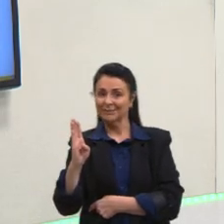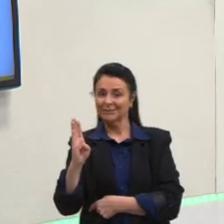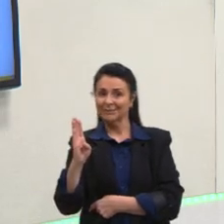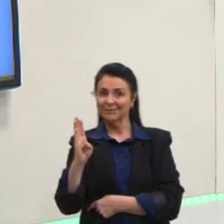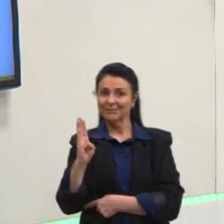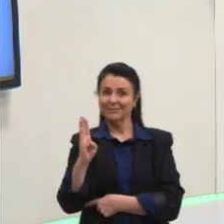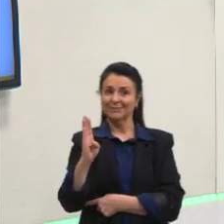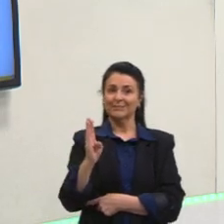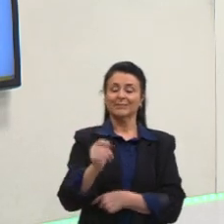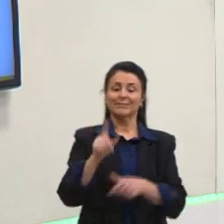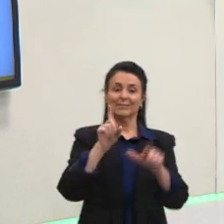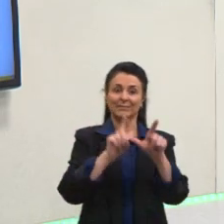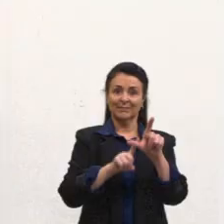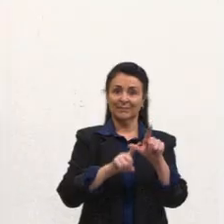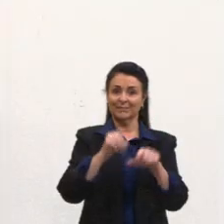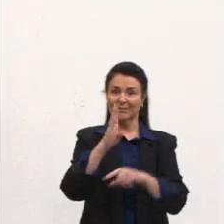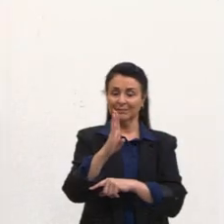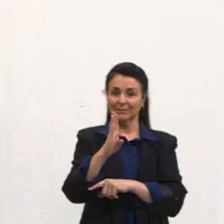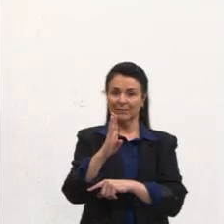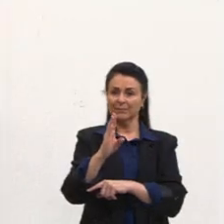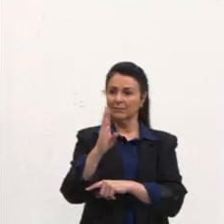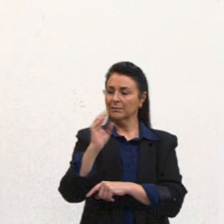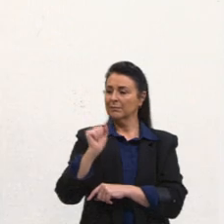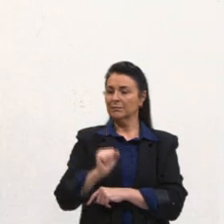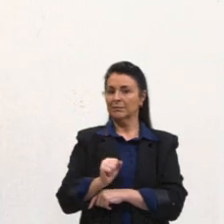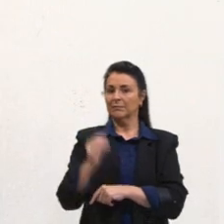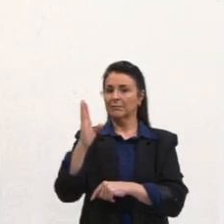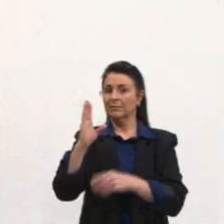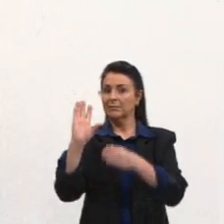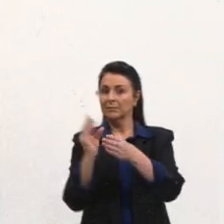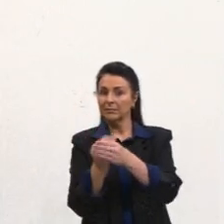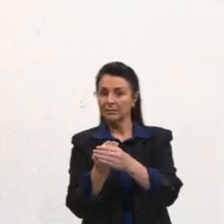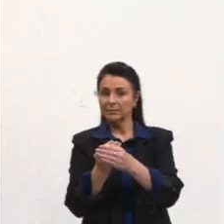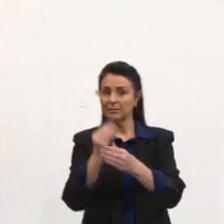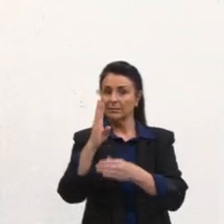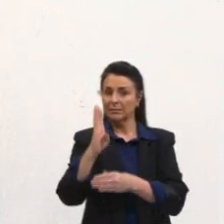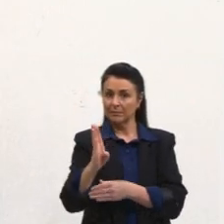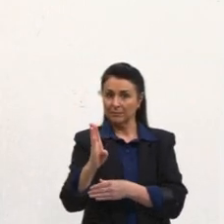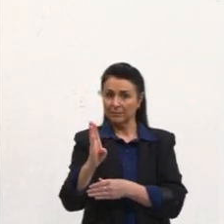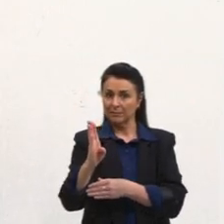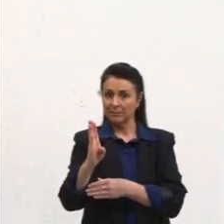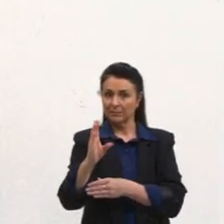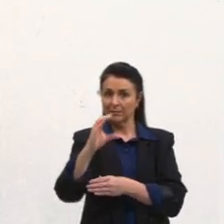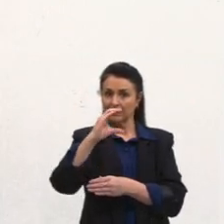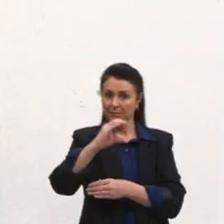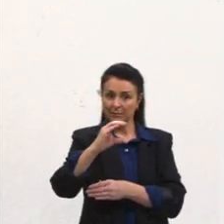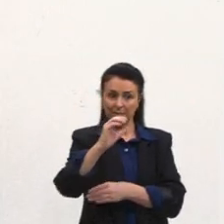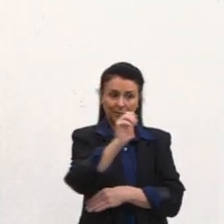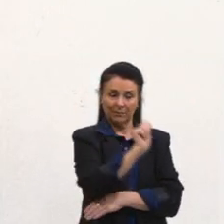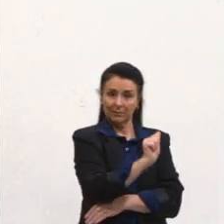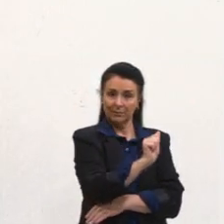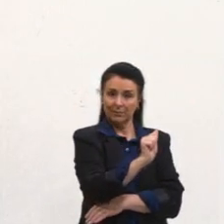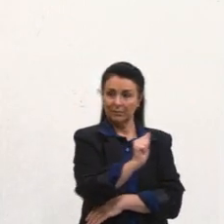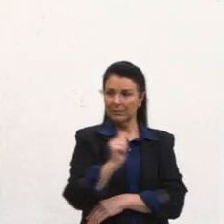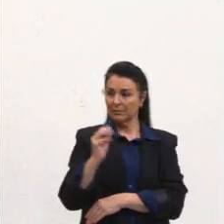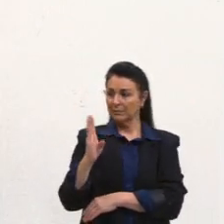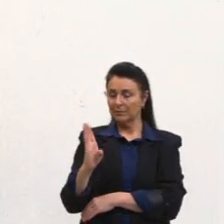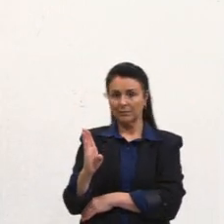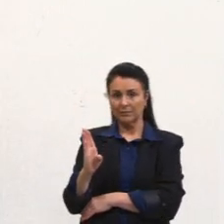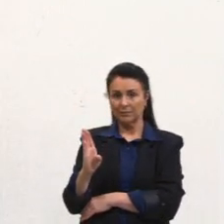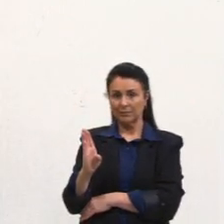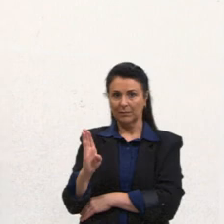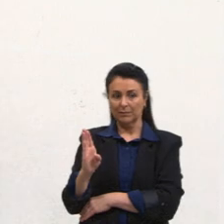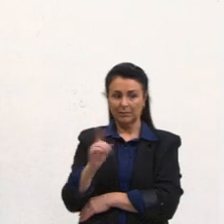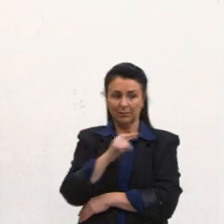é tão letra b b contém não contém ar quer saber como operar os